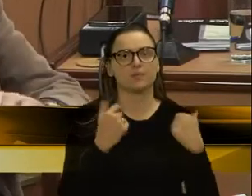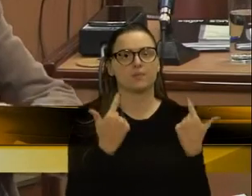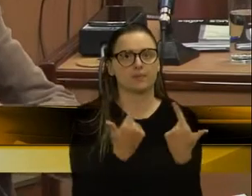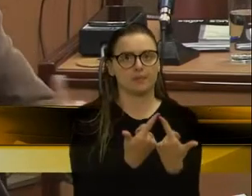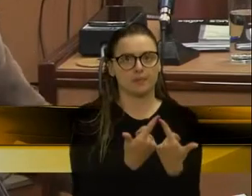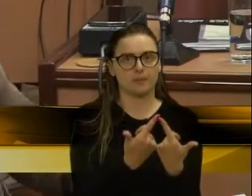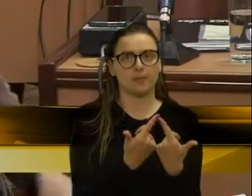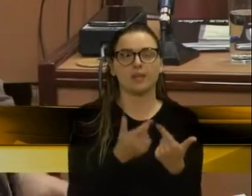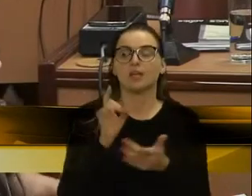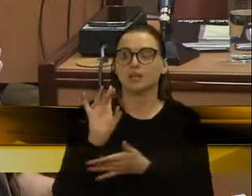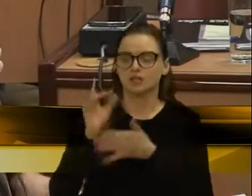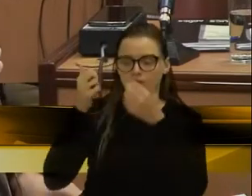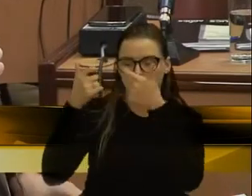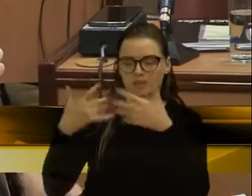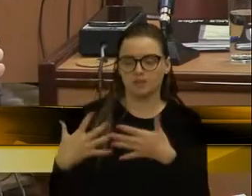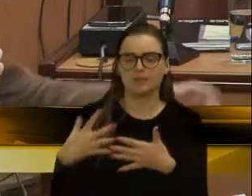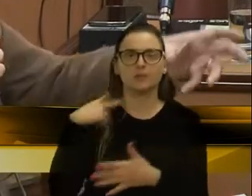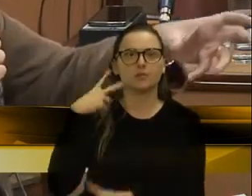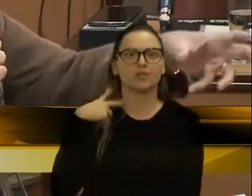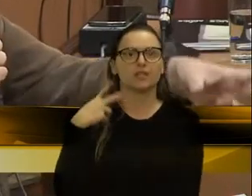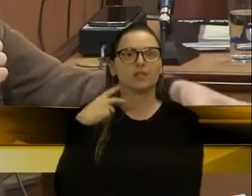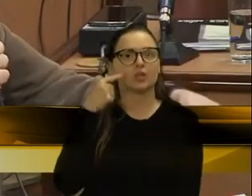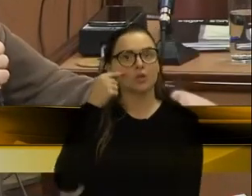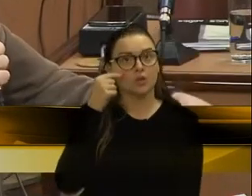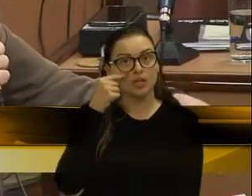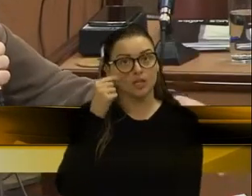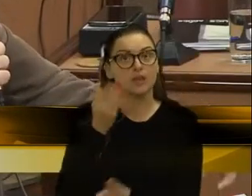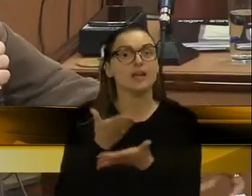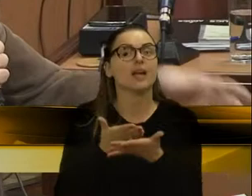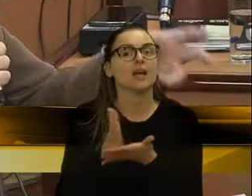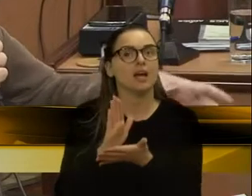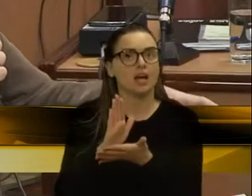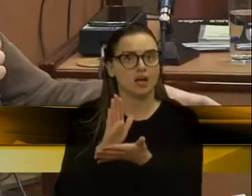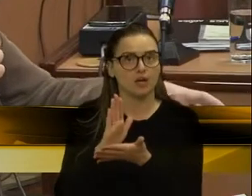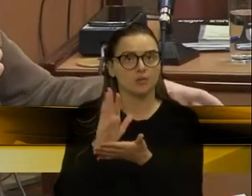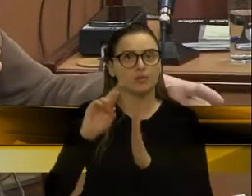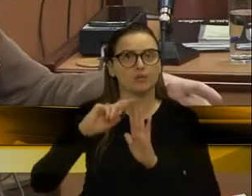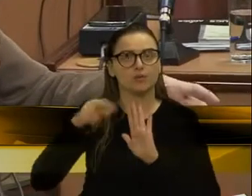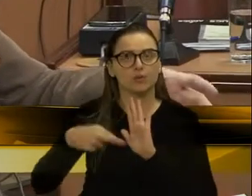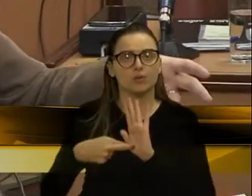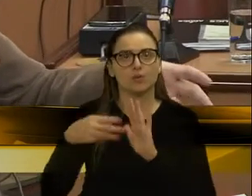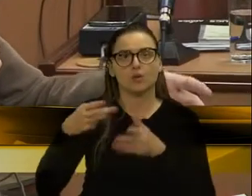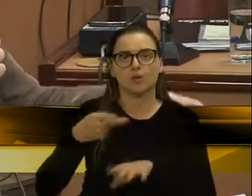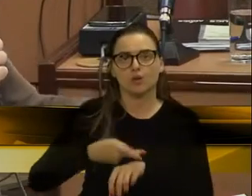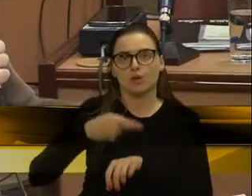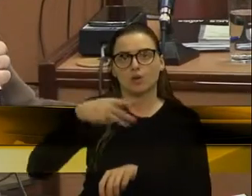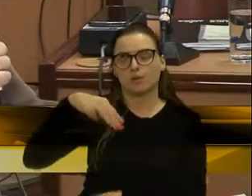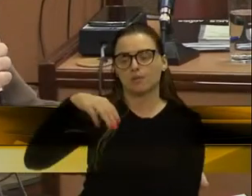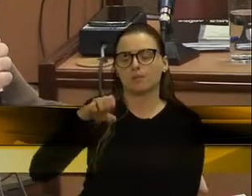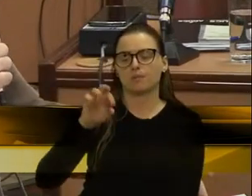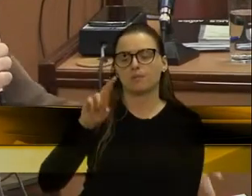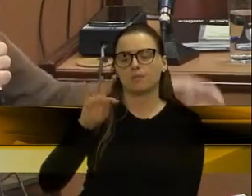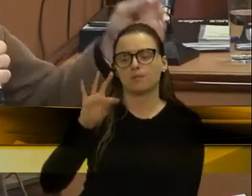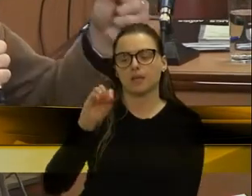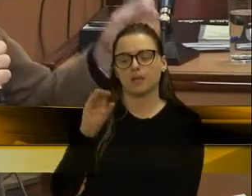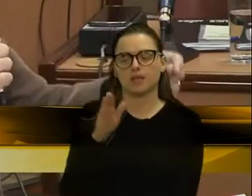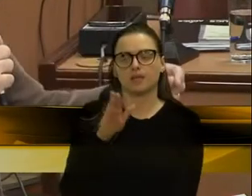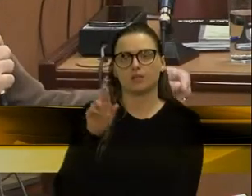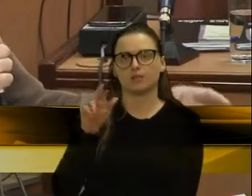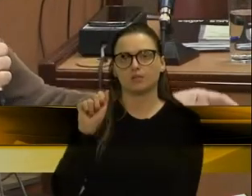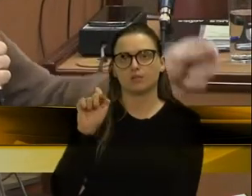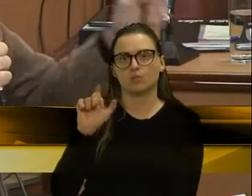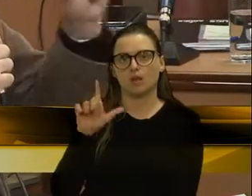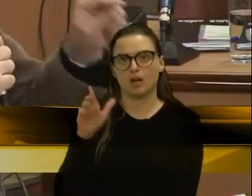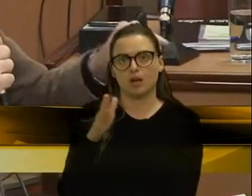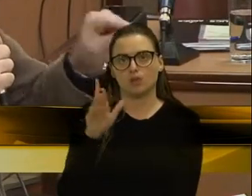só esclarecer para o vereador elói que nós aprovamos nesta casa é um mérito randon de metal mecânica e neste ano